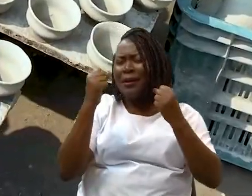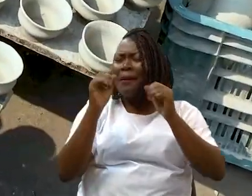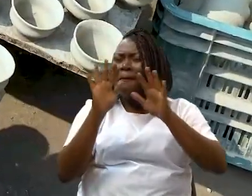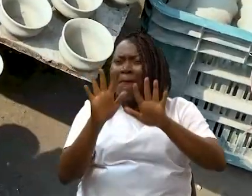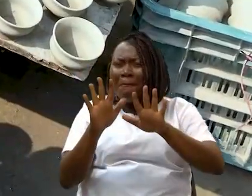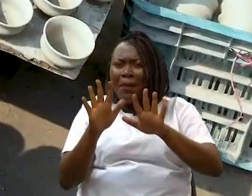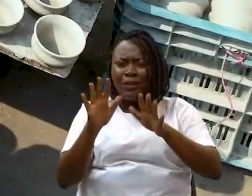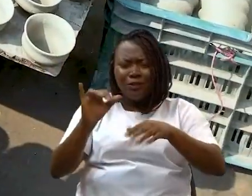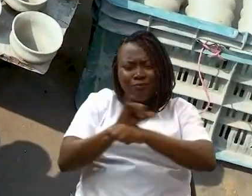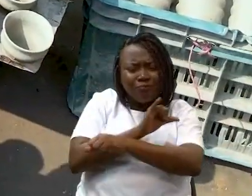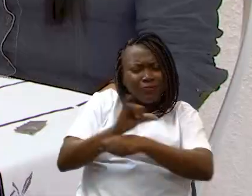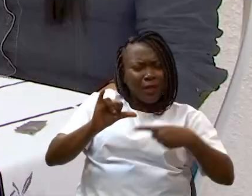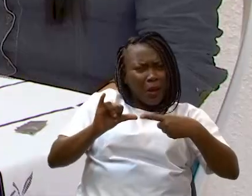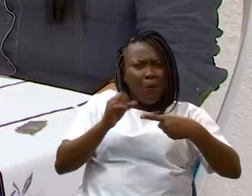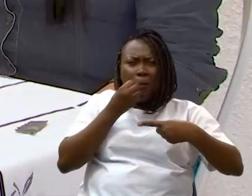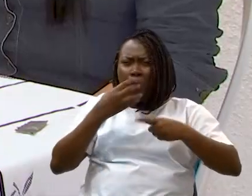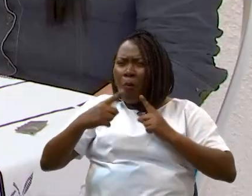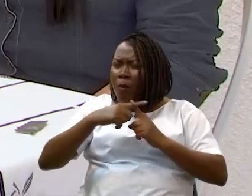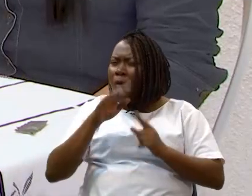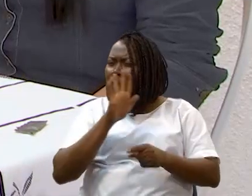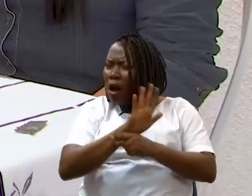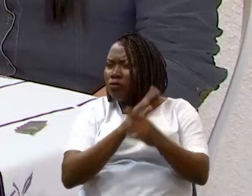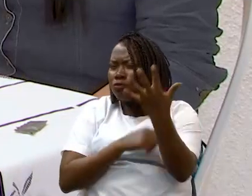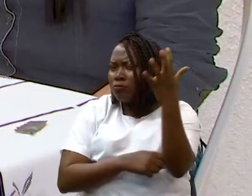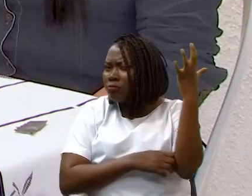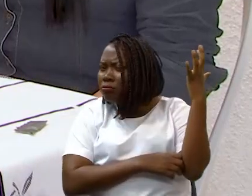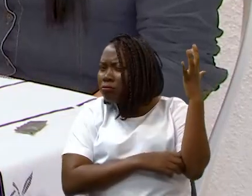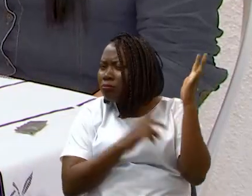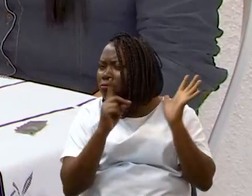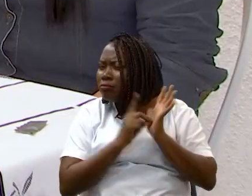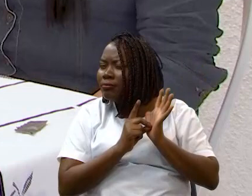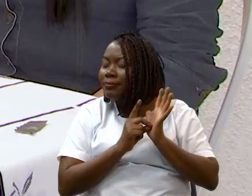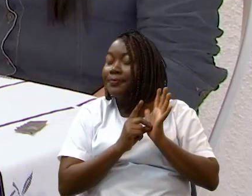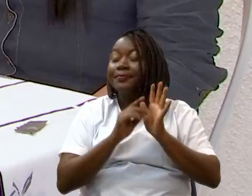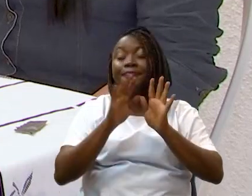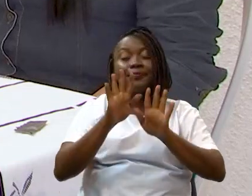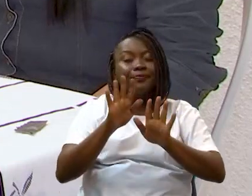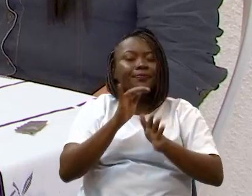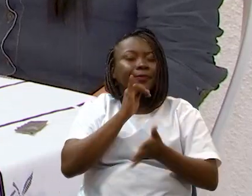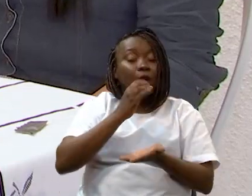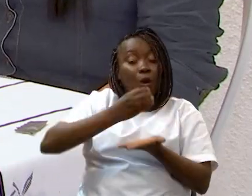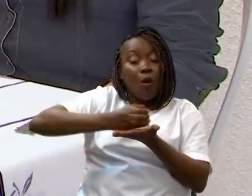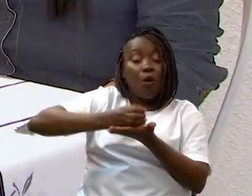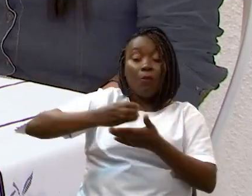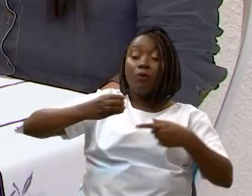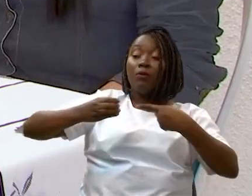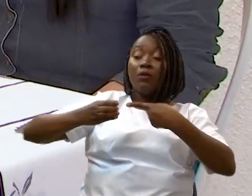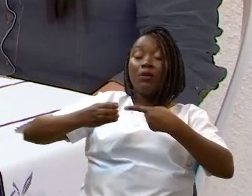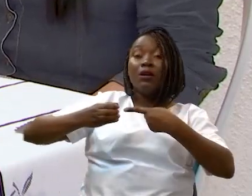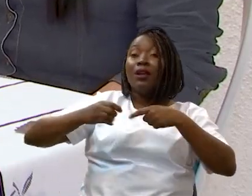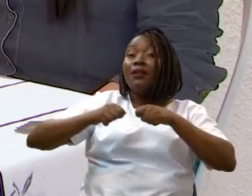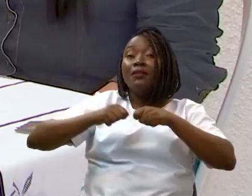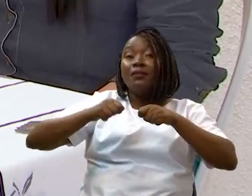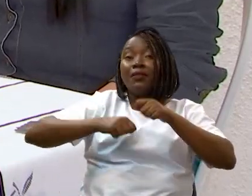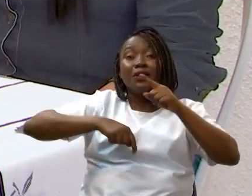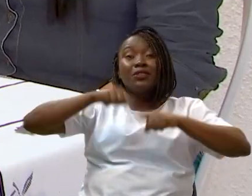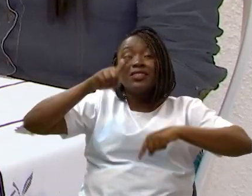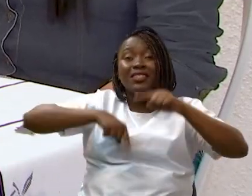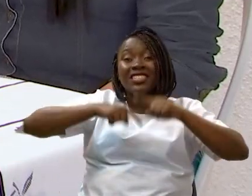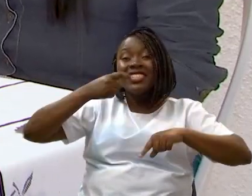meio ambiente quanto dizem? Esse copo, por exemplo, que eu tenho, ele é um copo feito com um plástico